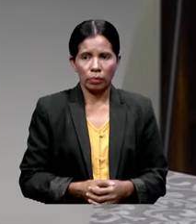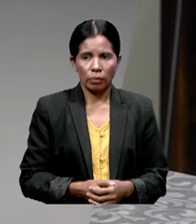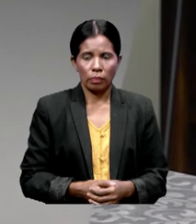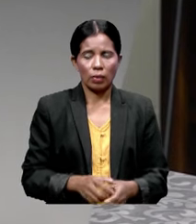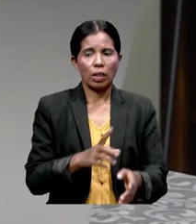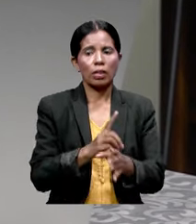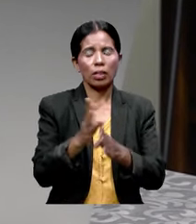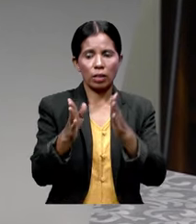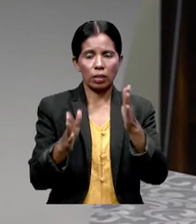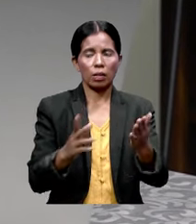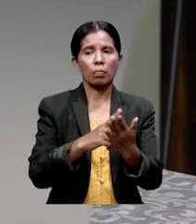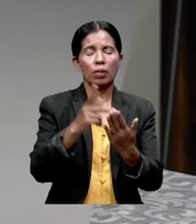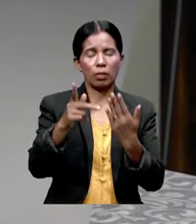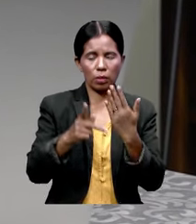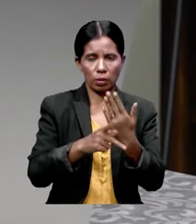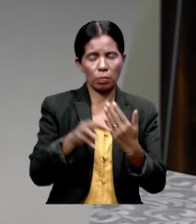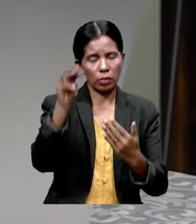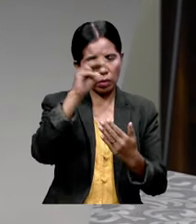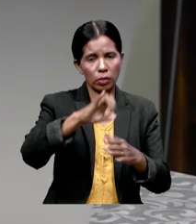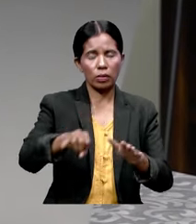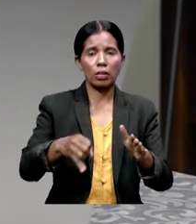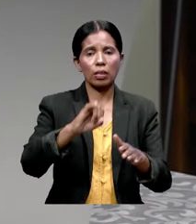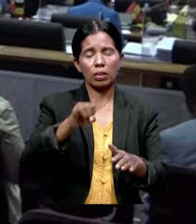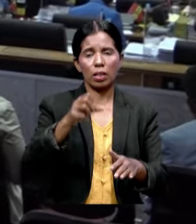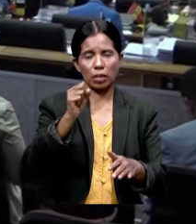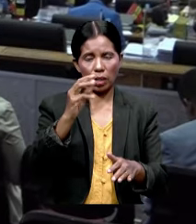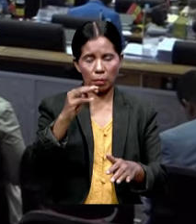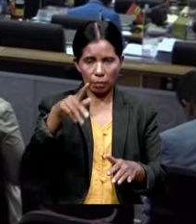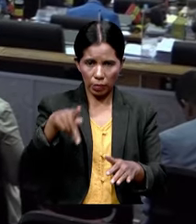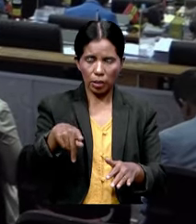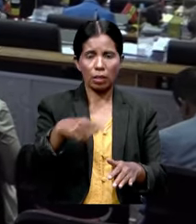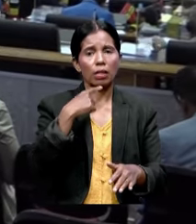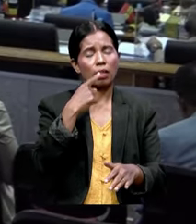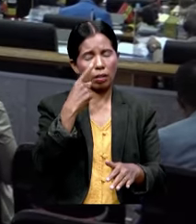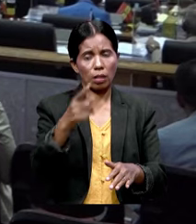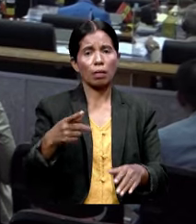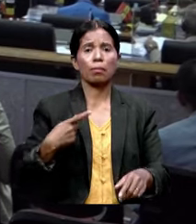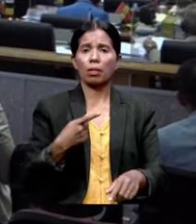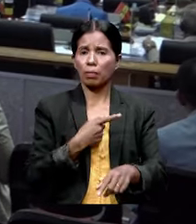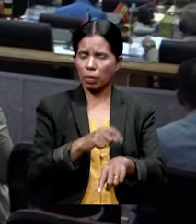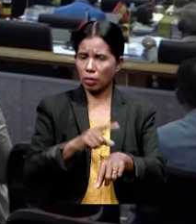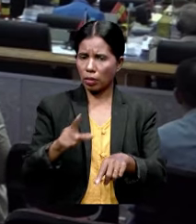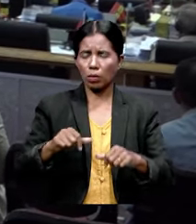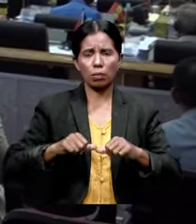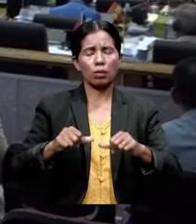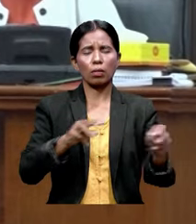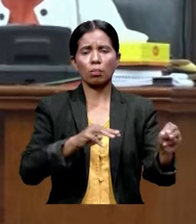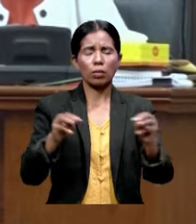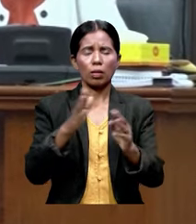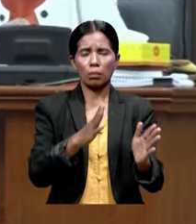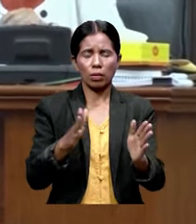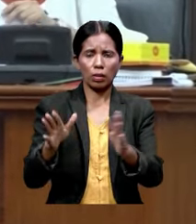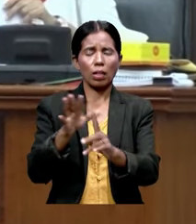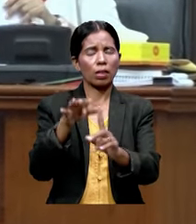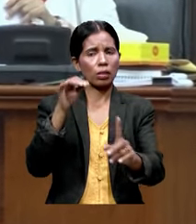Diretora Executiva Programa Monitorização Sistema Judicial, Ana Paula Marçal, considera que o Parlamento Nacional continua a dia processo de eleição para o